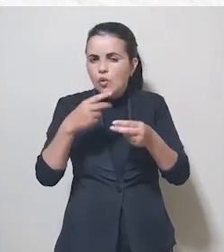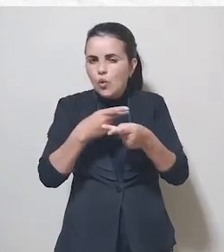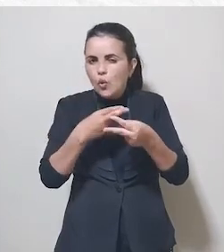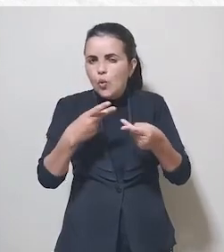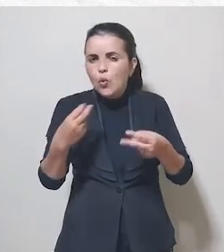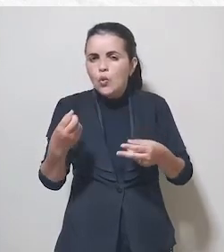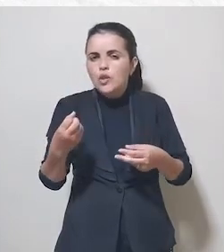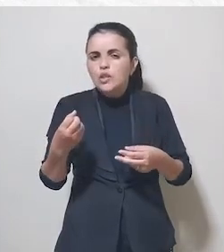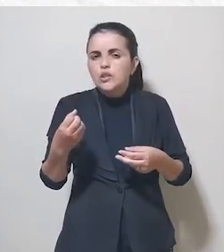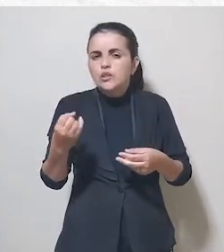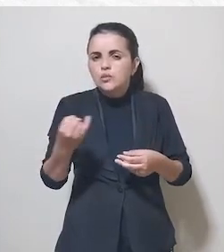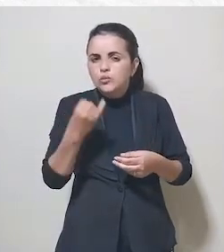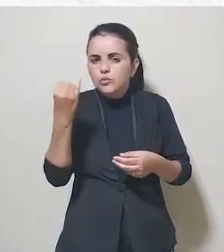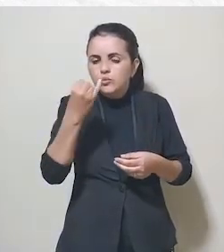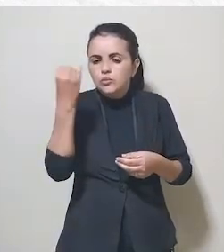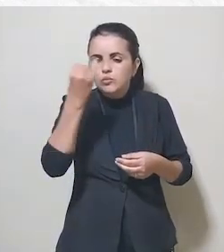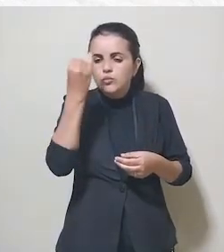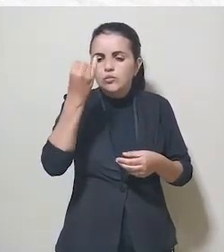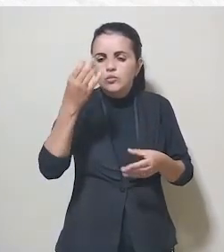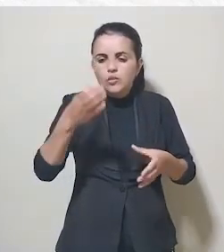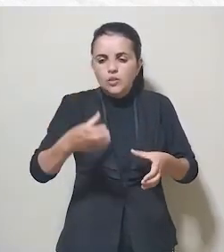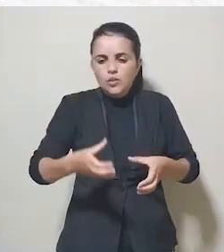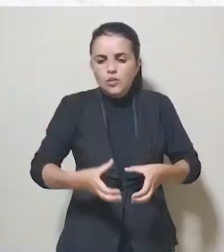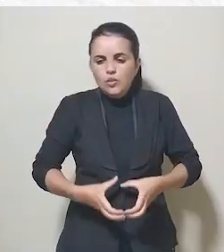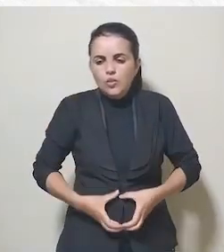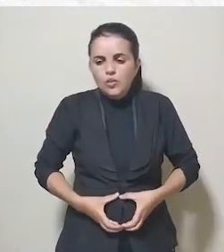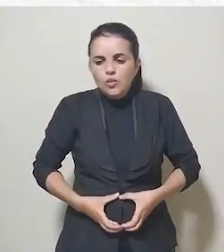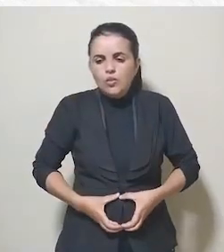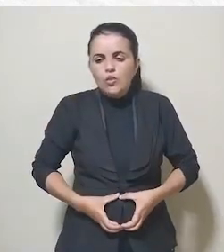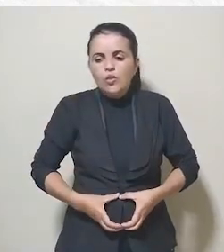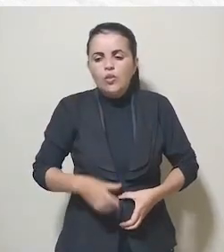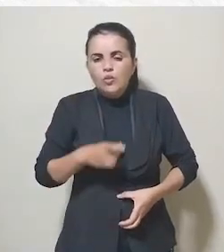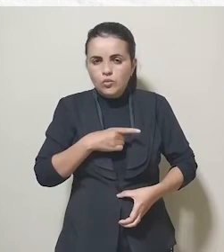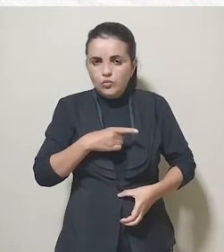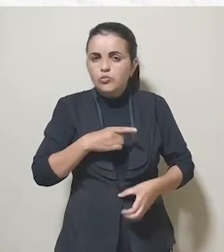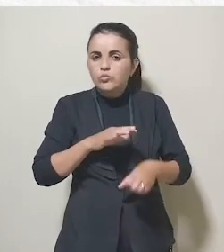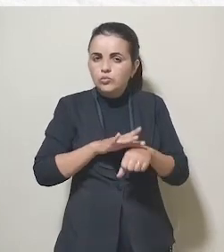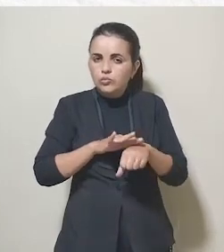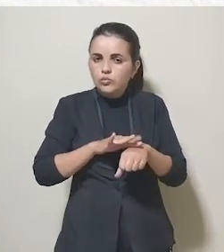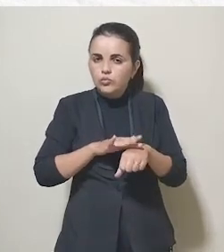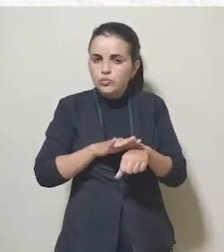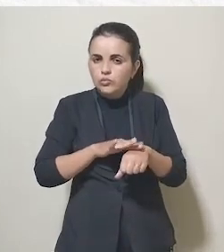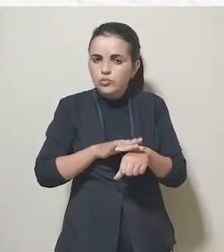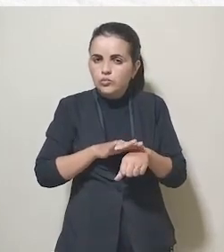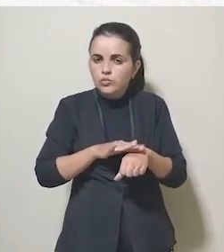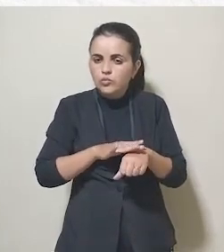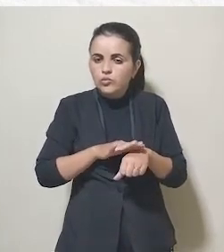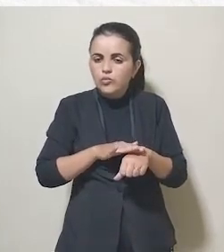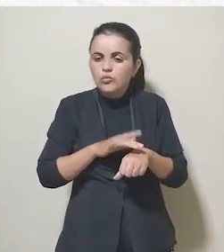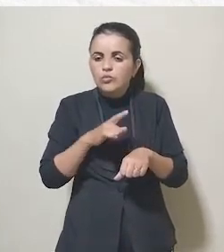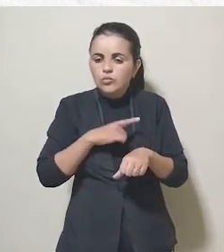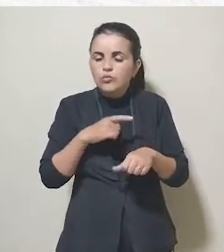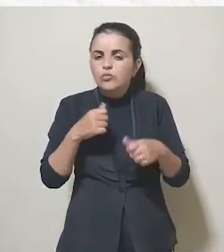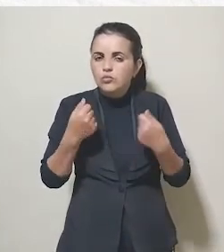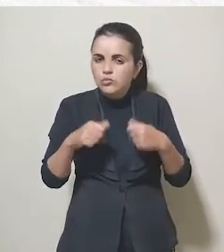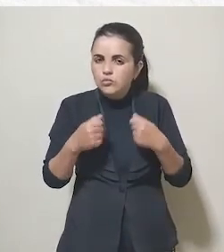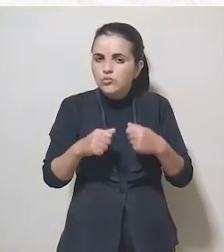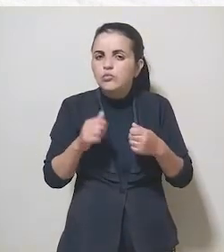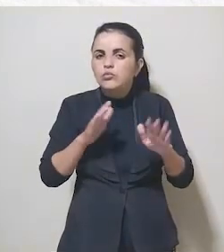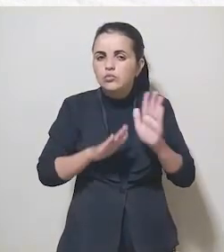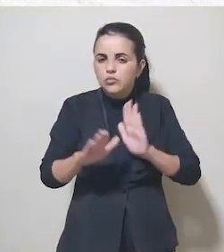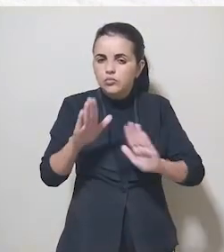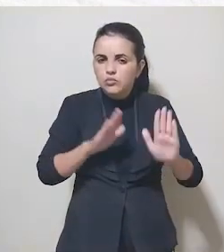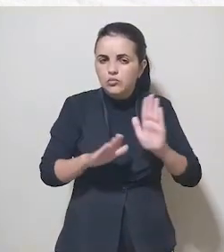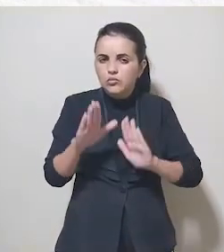interessante é que a próstata, ela constantemente não, né? Vez ou outra, dependendo do indivíduo, ela pode inflamar. Então aí a gente tem um grande perigo